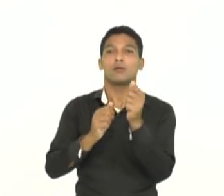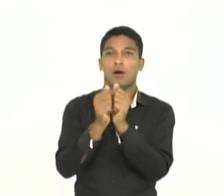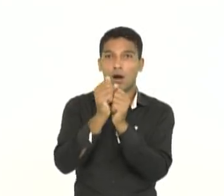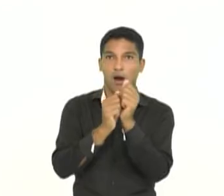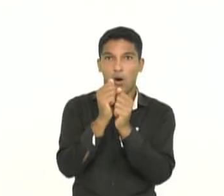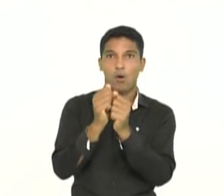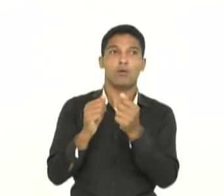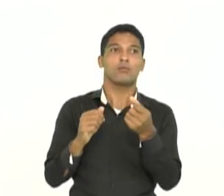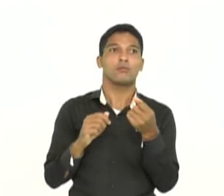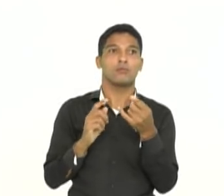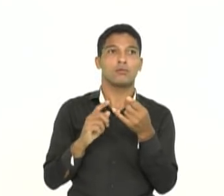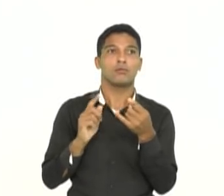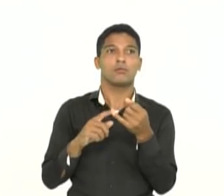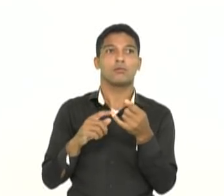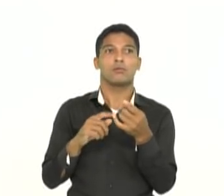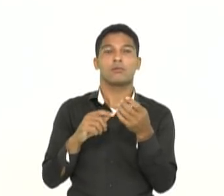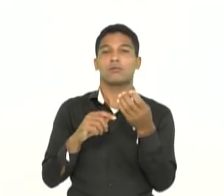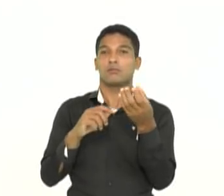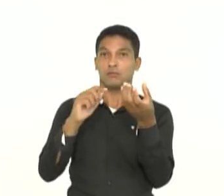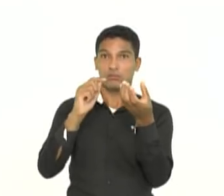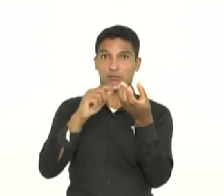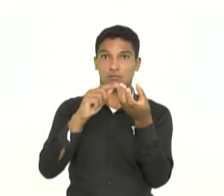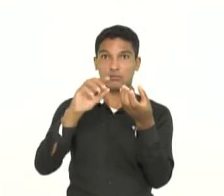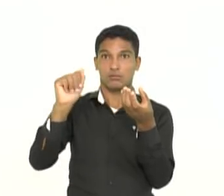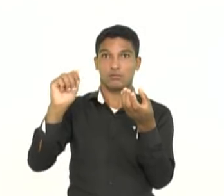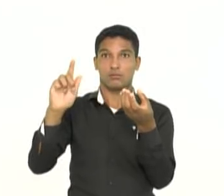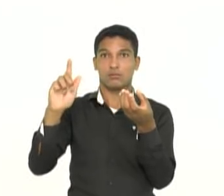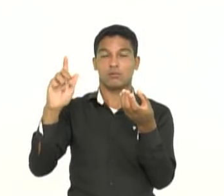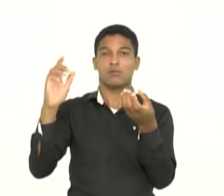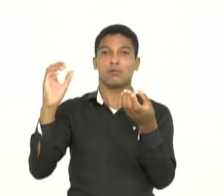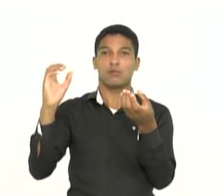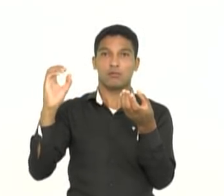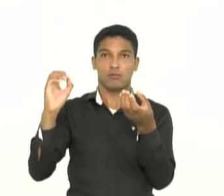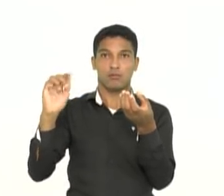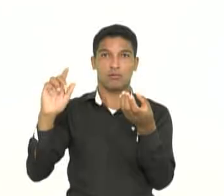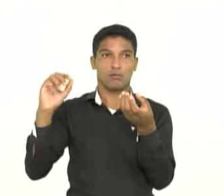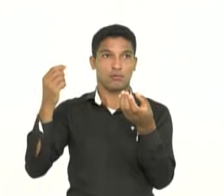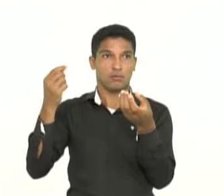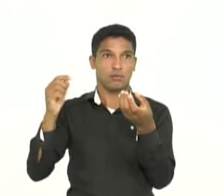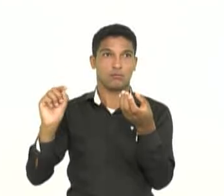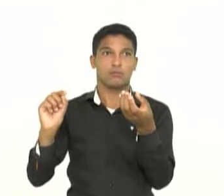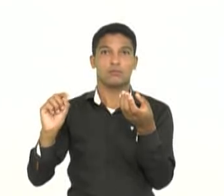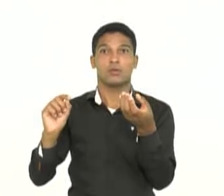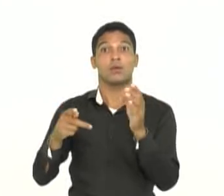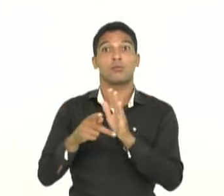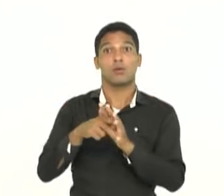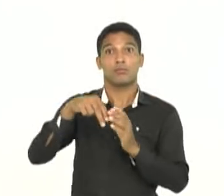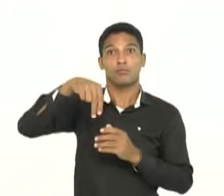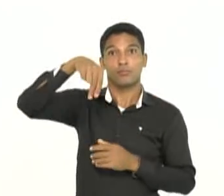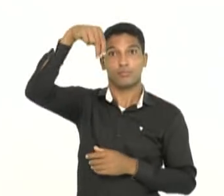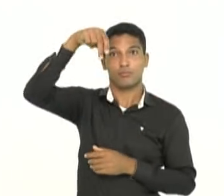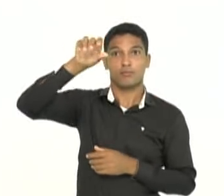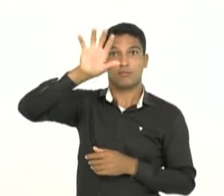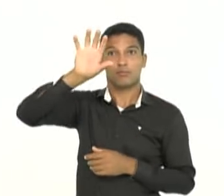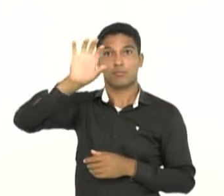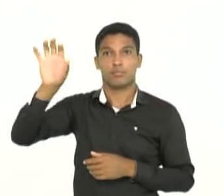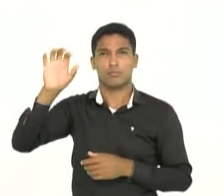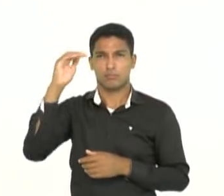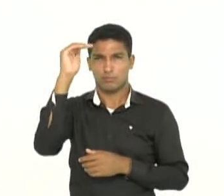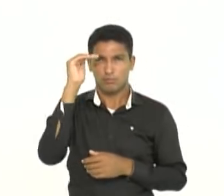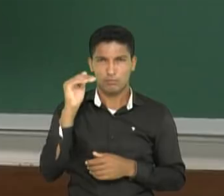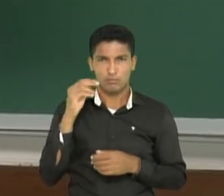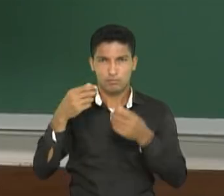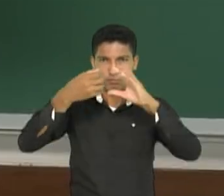Então, algumas das principais atividades ali do meio rural, do espaço rural do Nordeste. Vamos entender essas